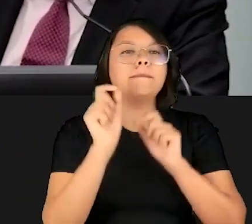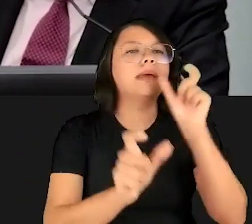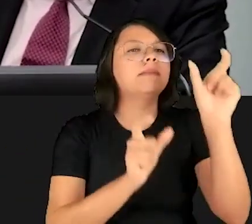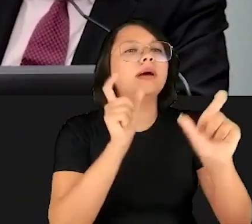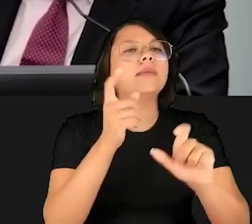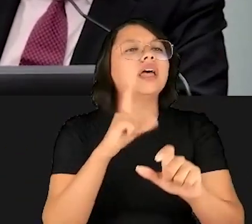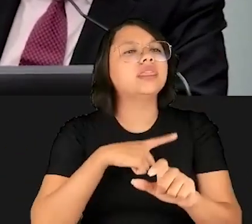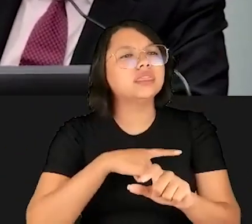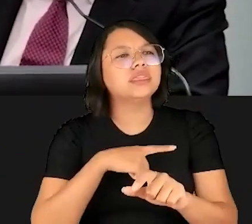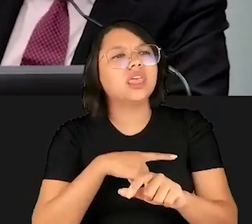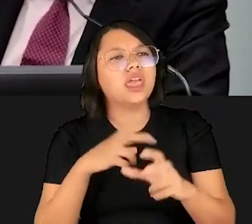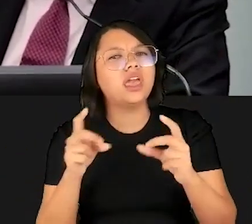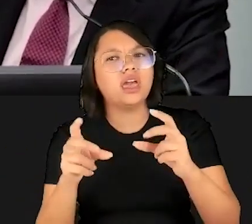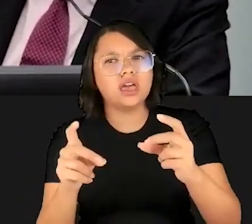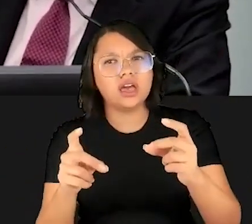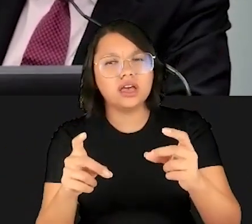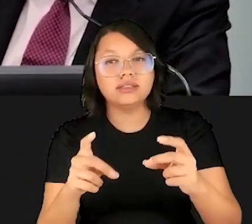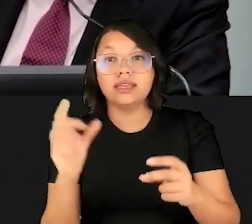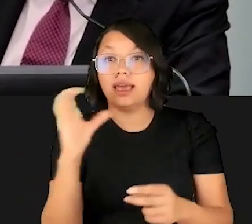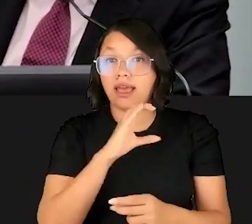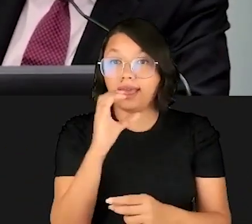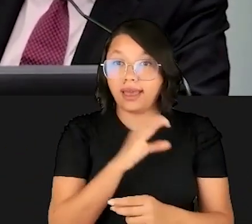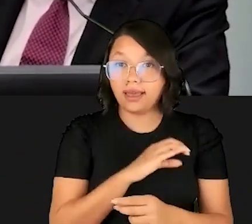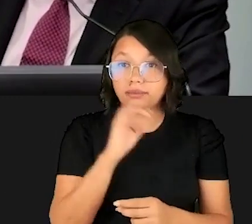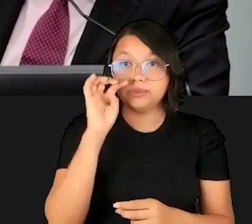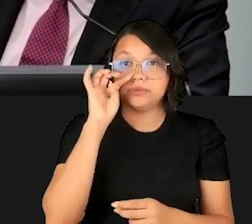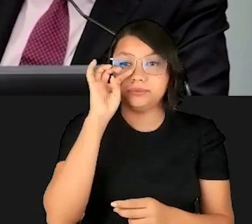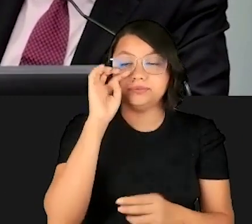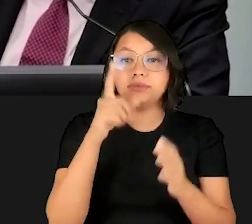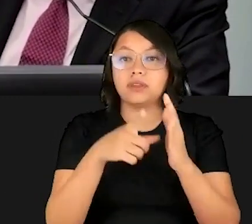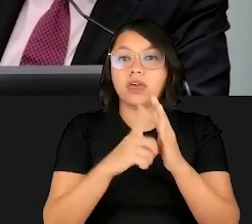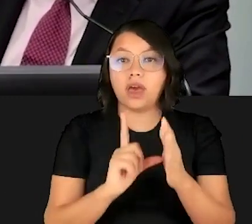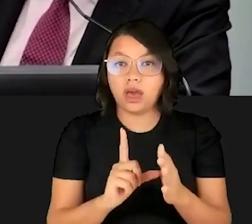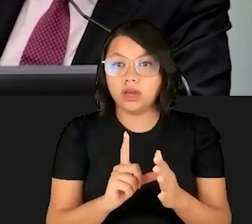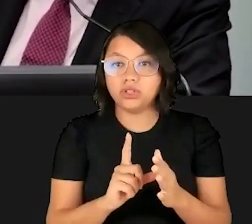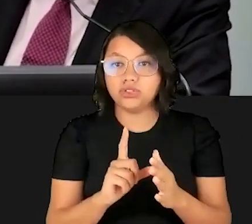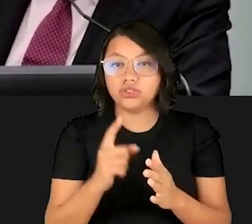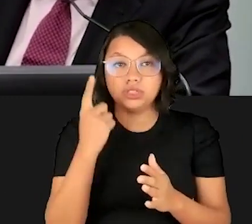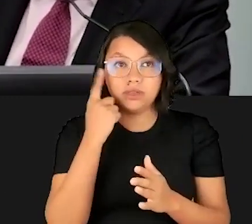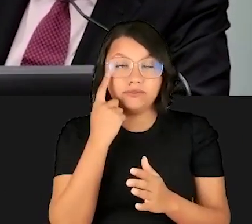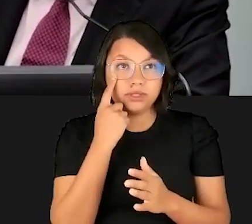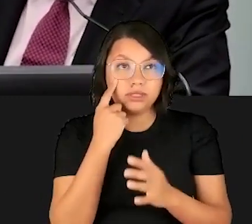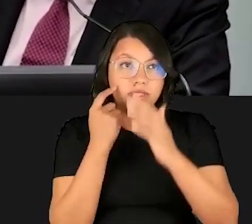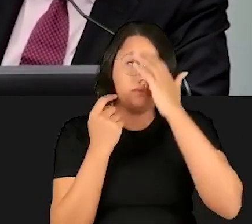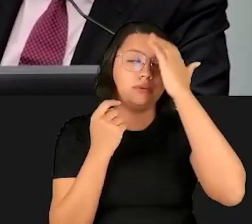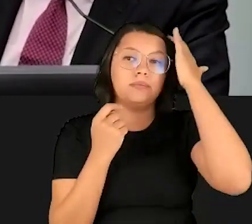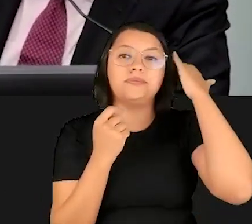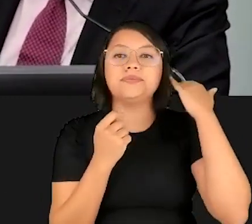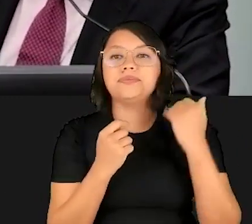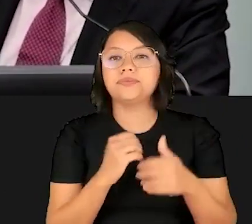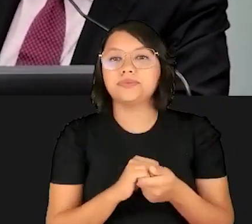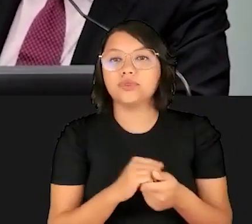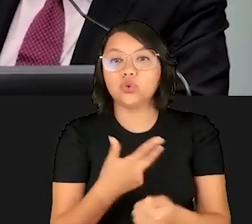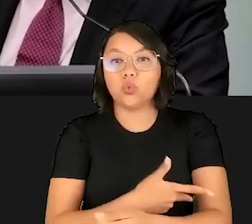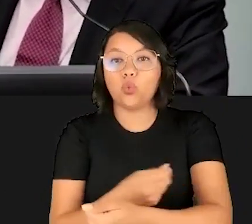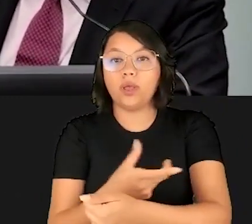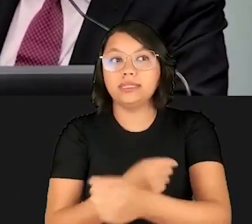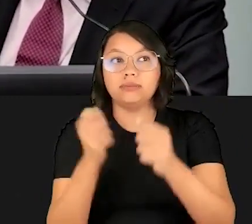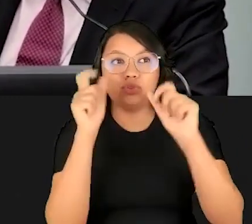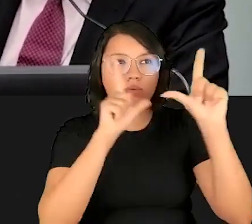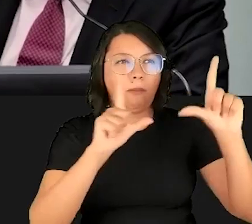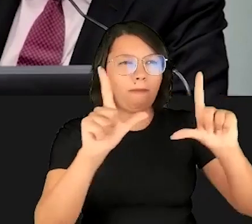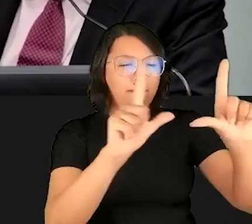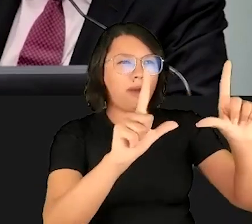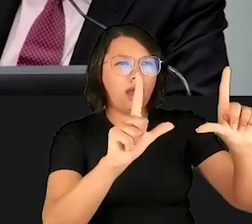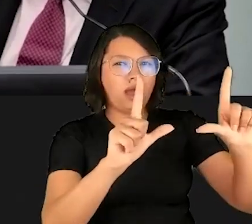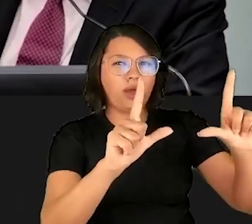quem não tem com muita propriedade, até antes de estar visível em exames de imagem, né? Os testes não